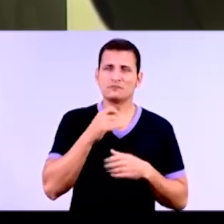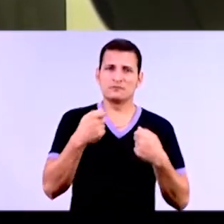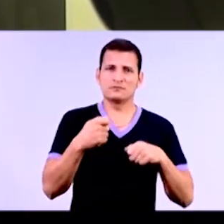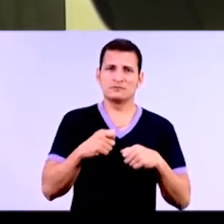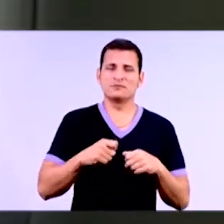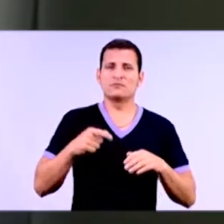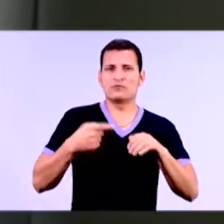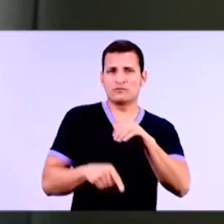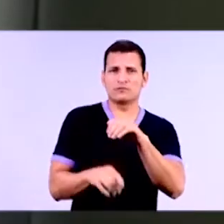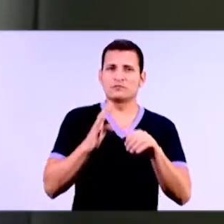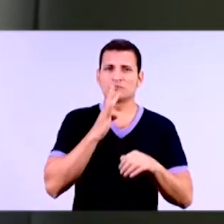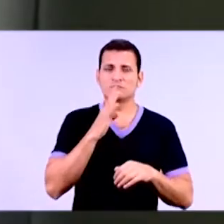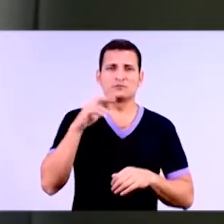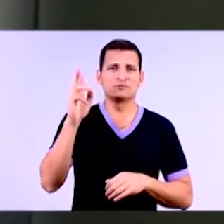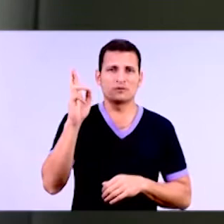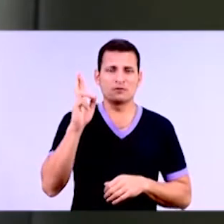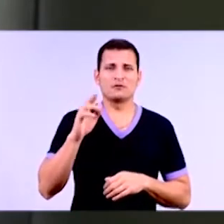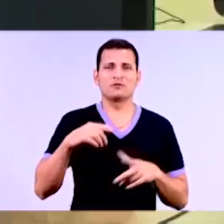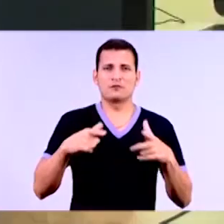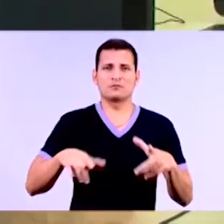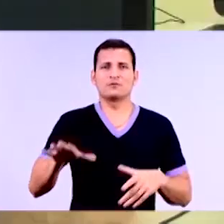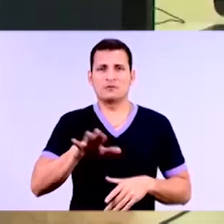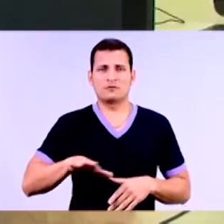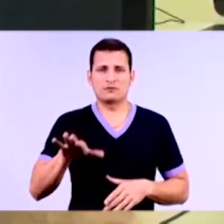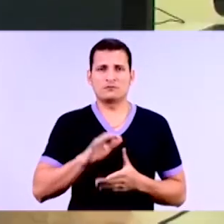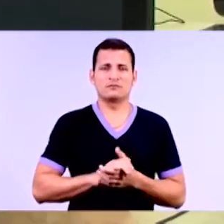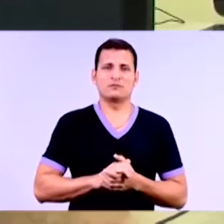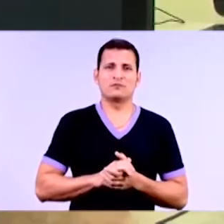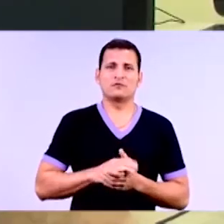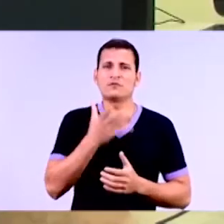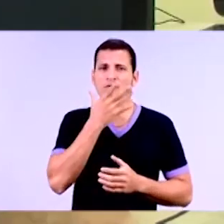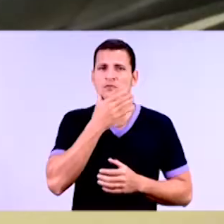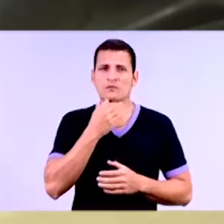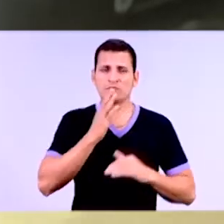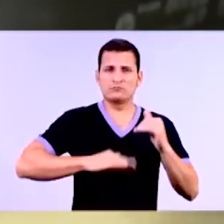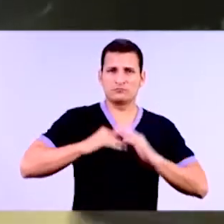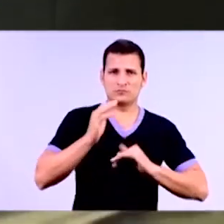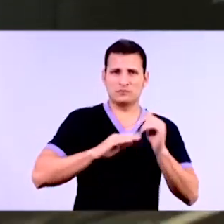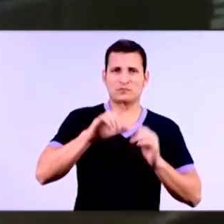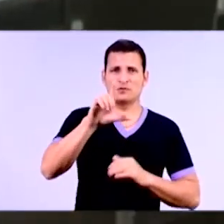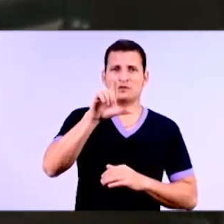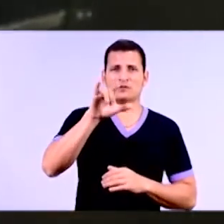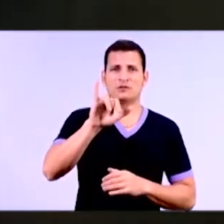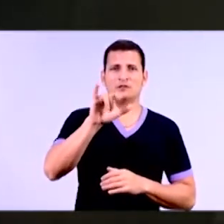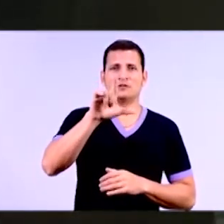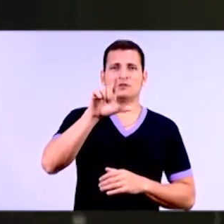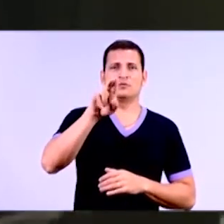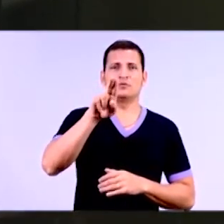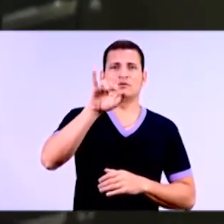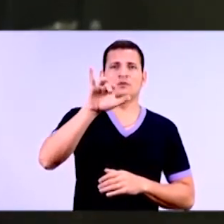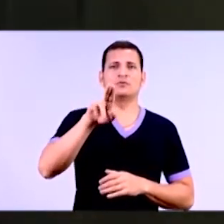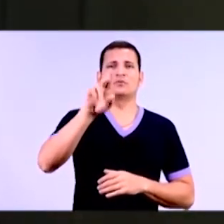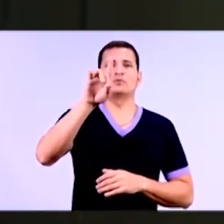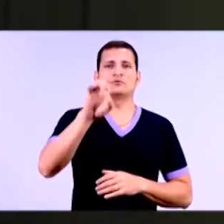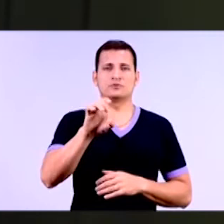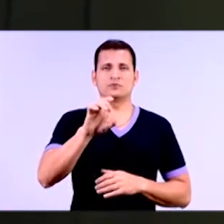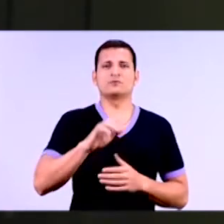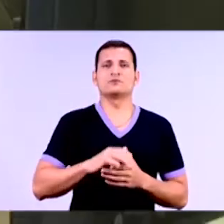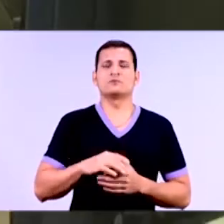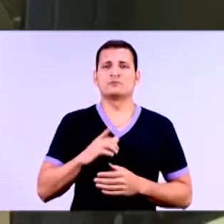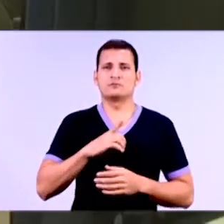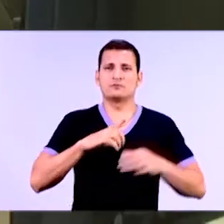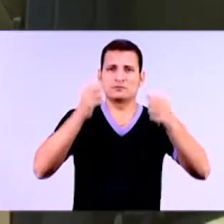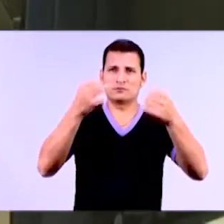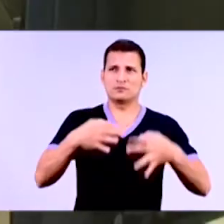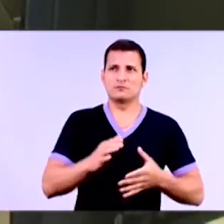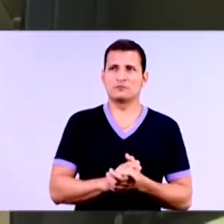atua na área. O analista de sistemas Liloud Cury de Lacerda fala sobre a aplicabilidade e cita exemplos básicos.